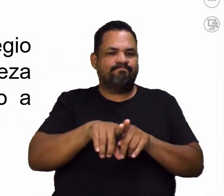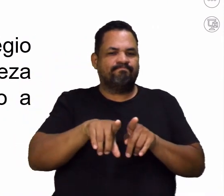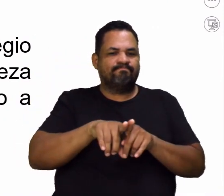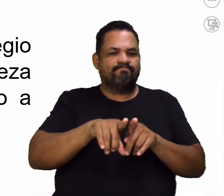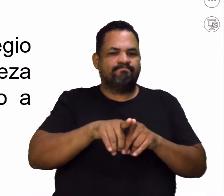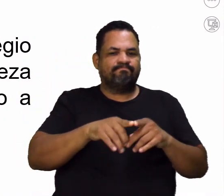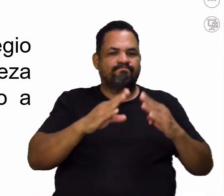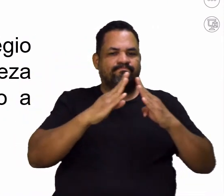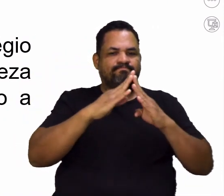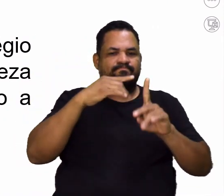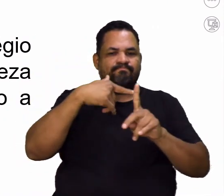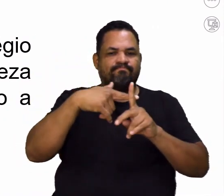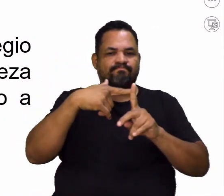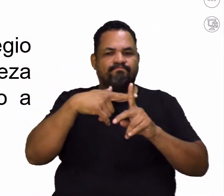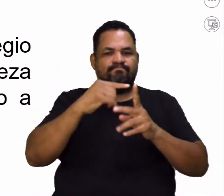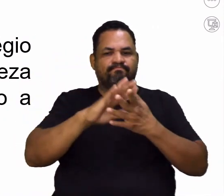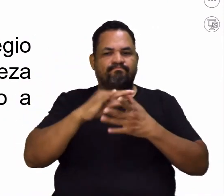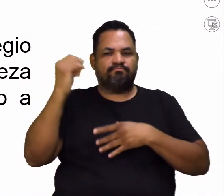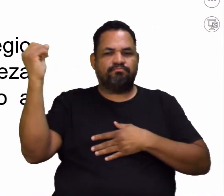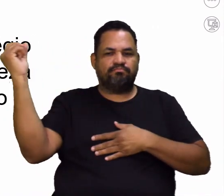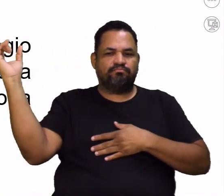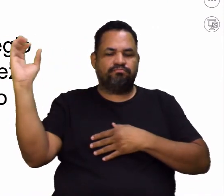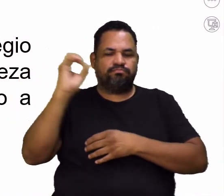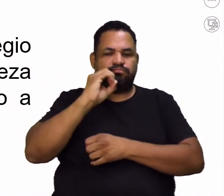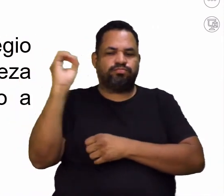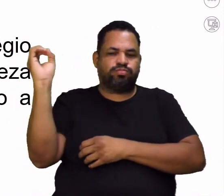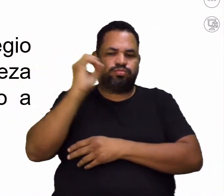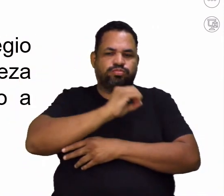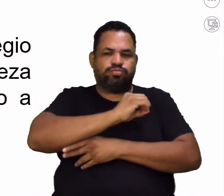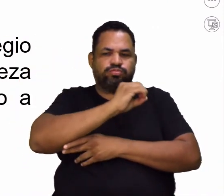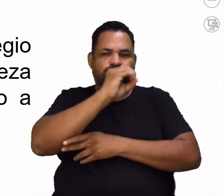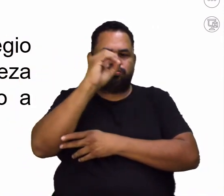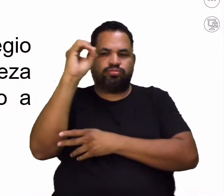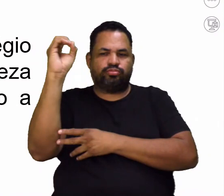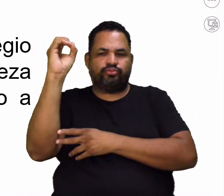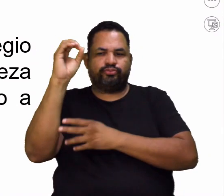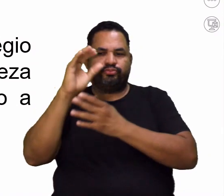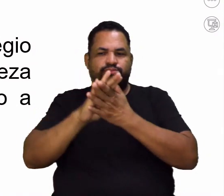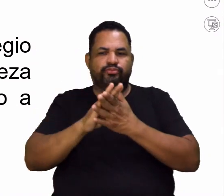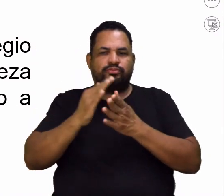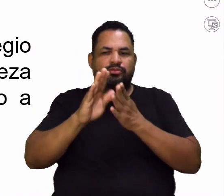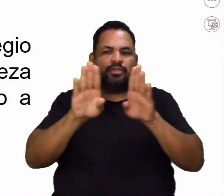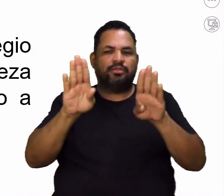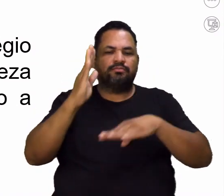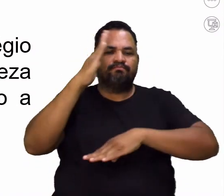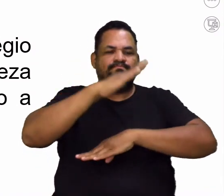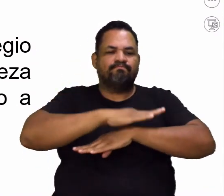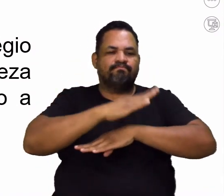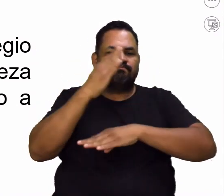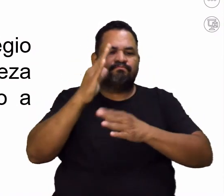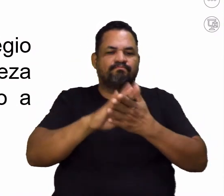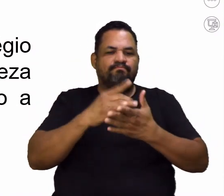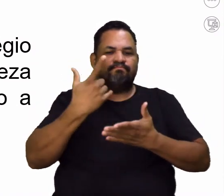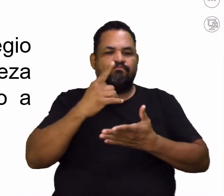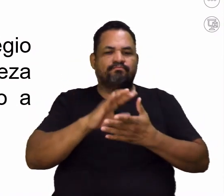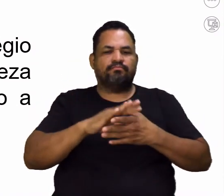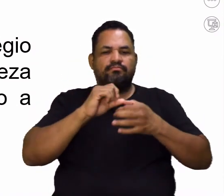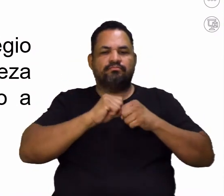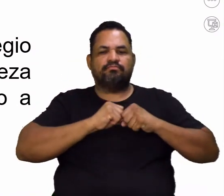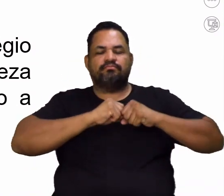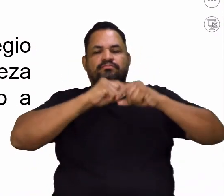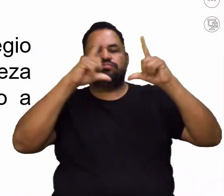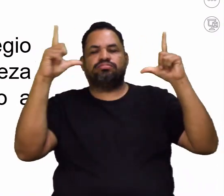a capela e colava de Fora a Fronte as vidraças Brando ainda do despertar